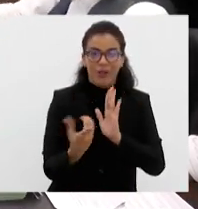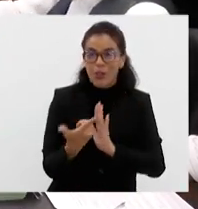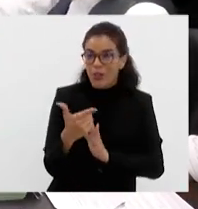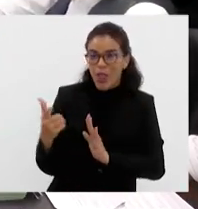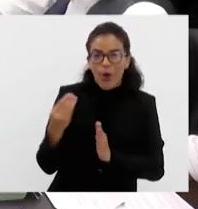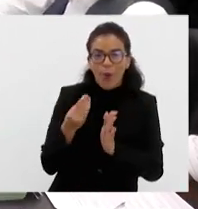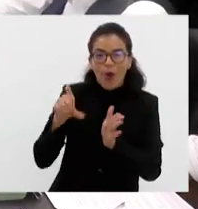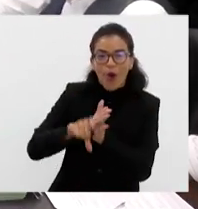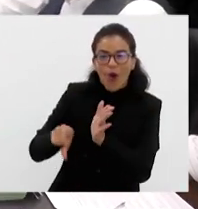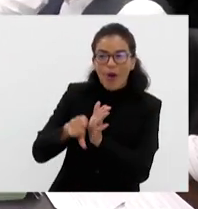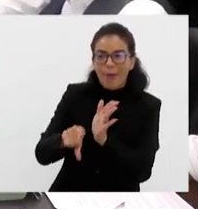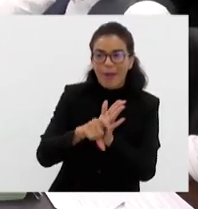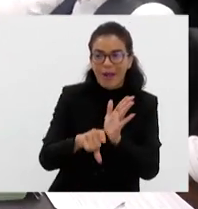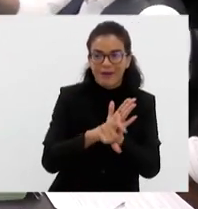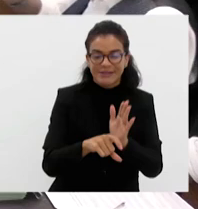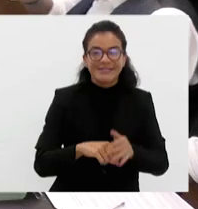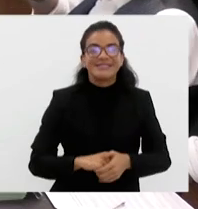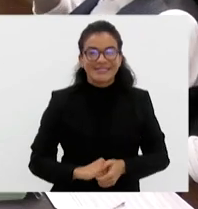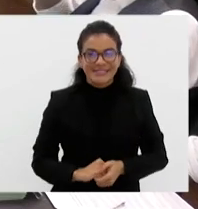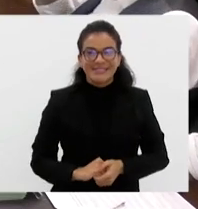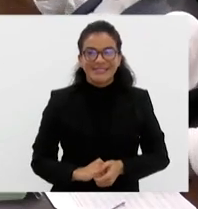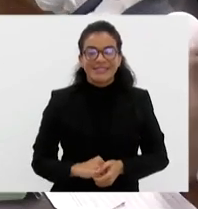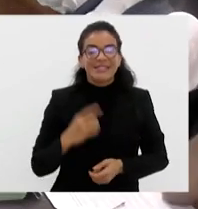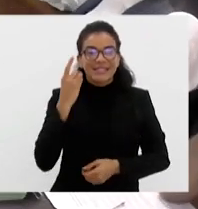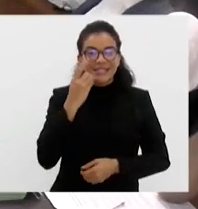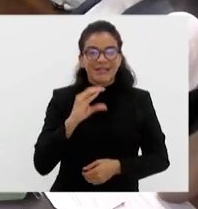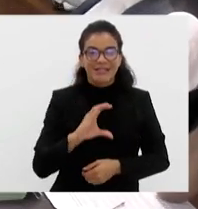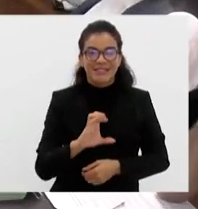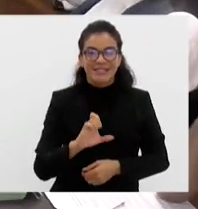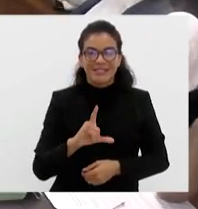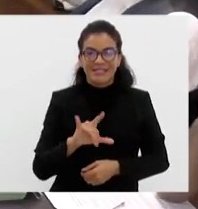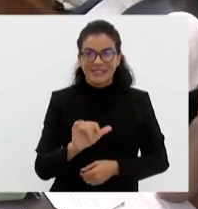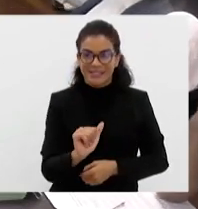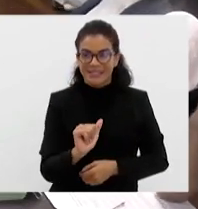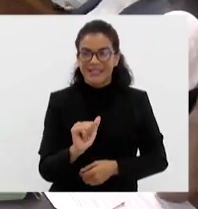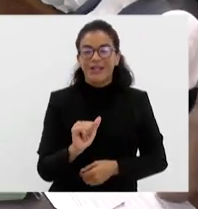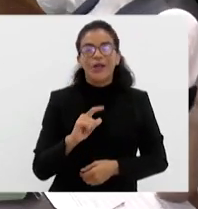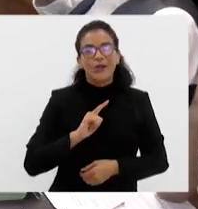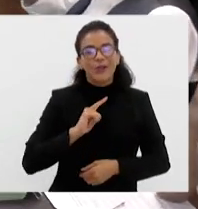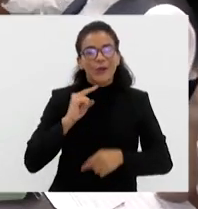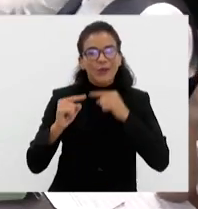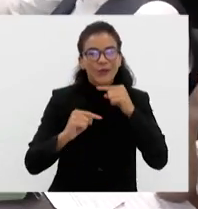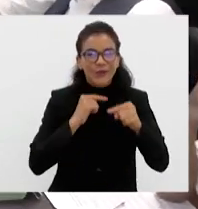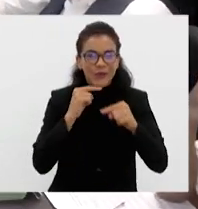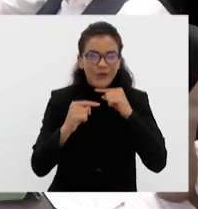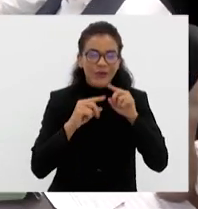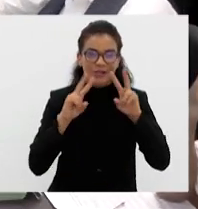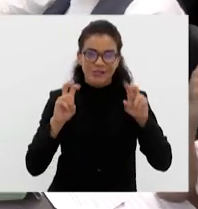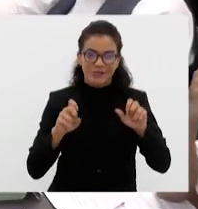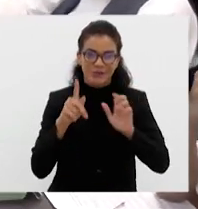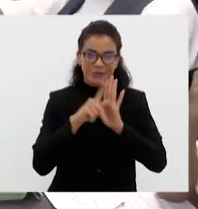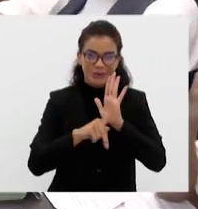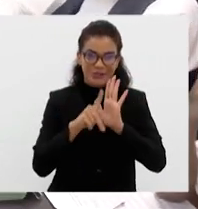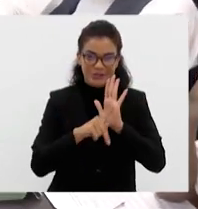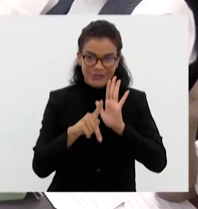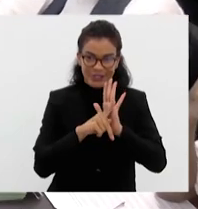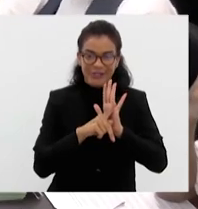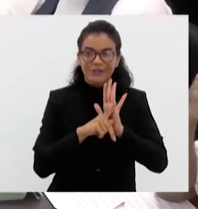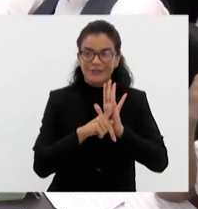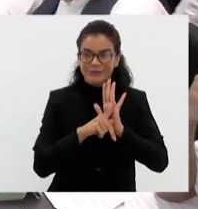né? Presidente. Bem, deputada Célia. Eu tenho algumas dúvidas em relação aqui ao projeto, que